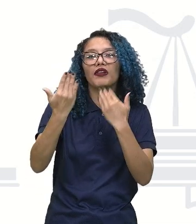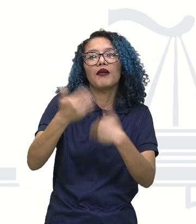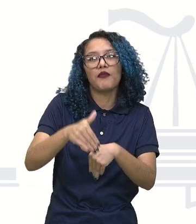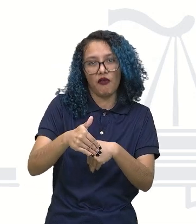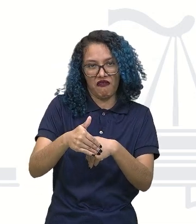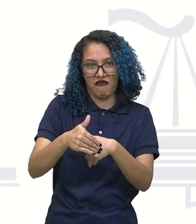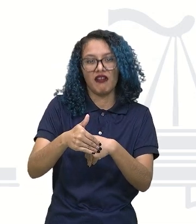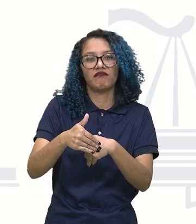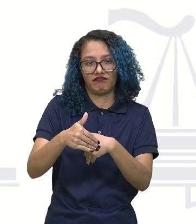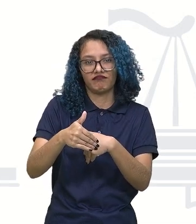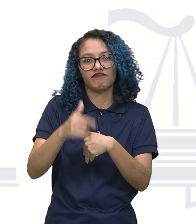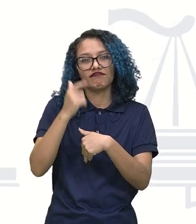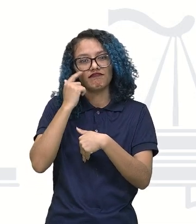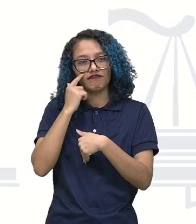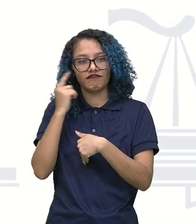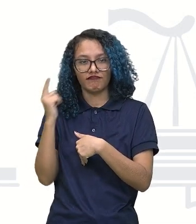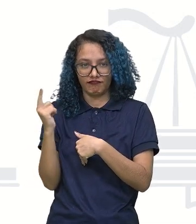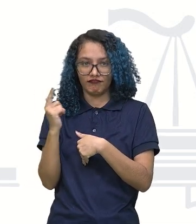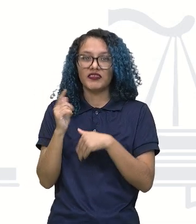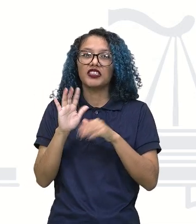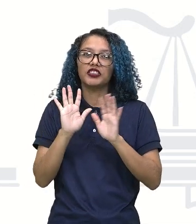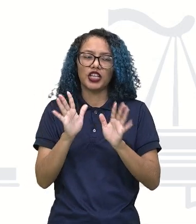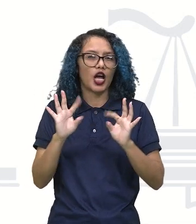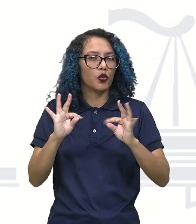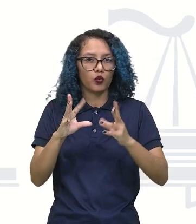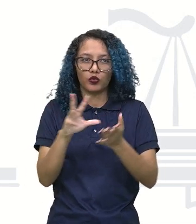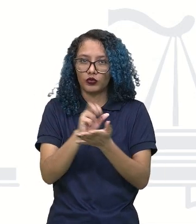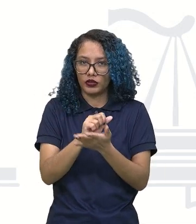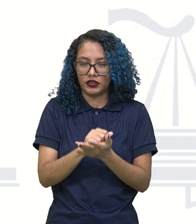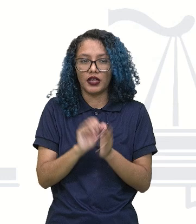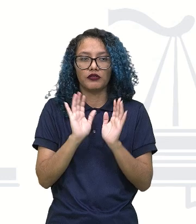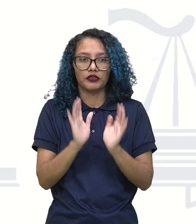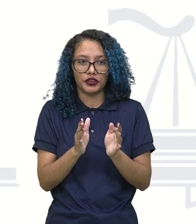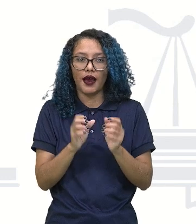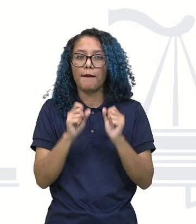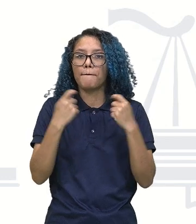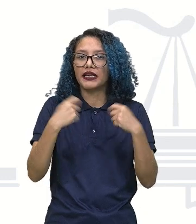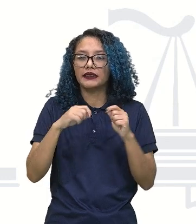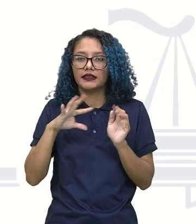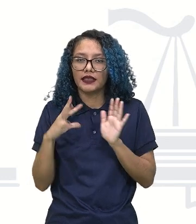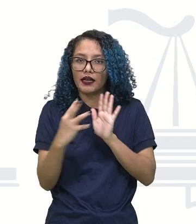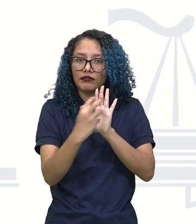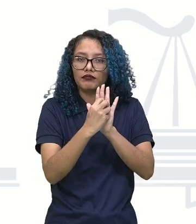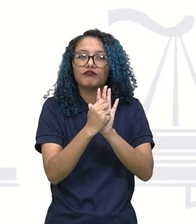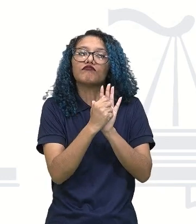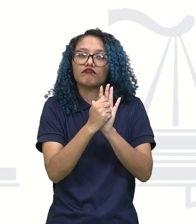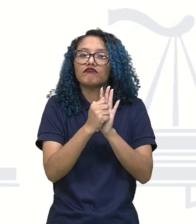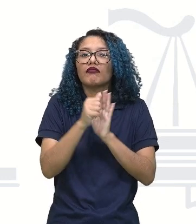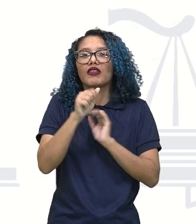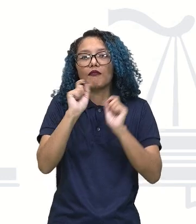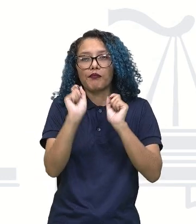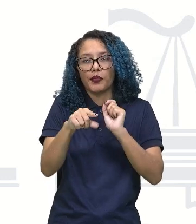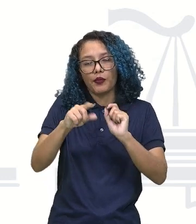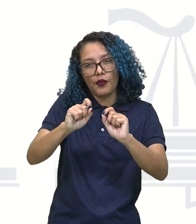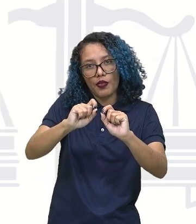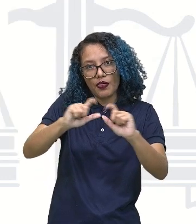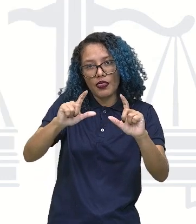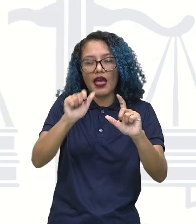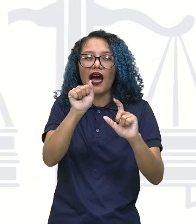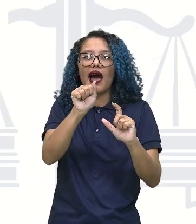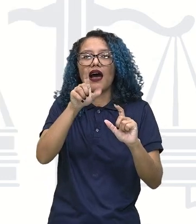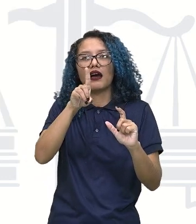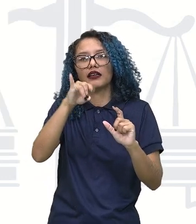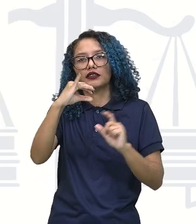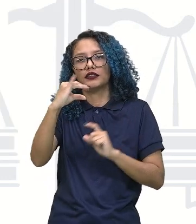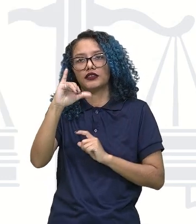aqui, tá bom? Então, já está cadastrado, você vai adicionar, certo? Ok? Tudo bem, Keila. Então, vamos